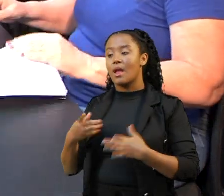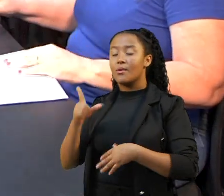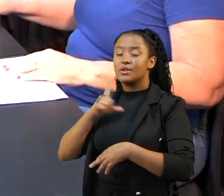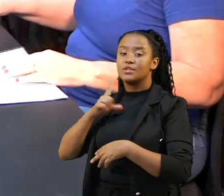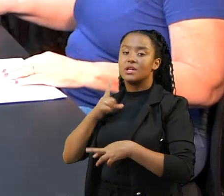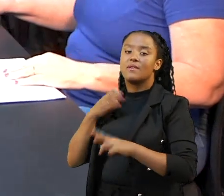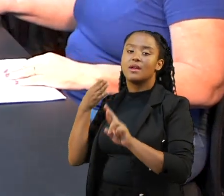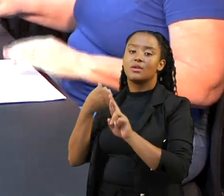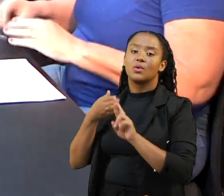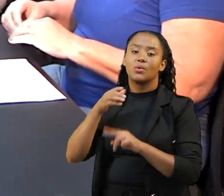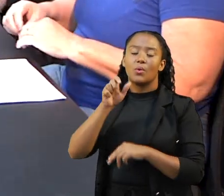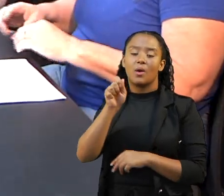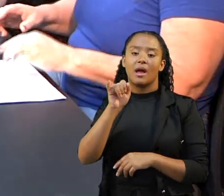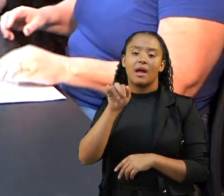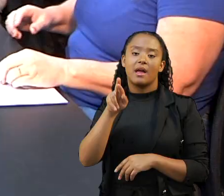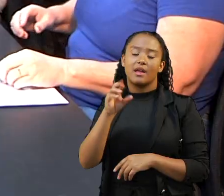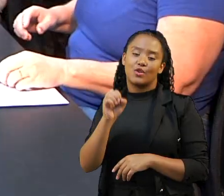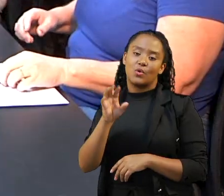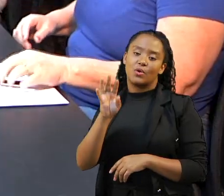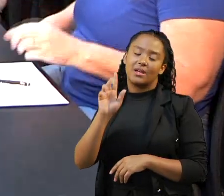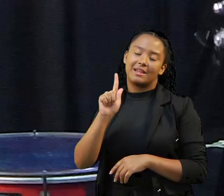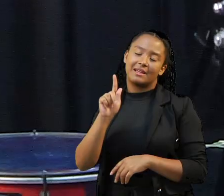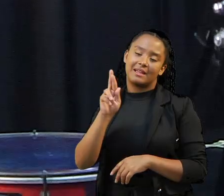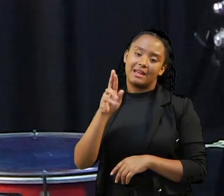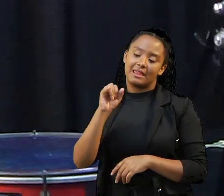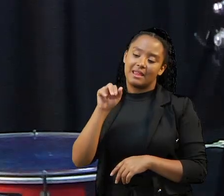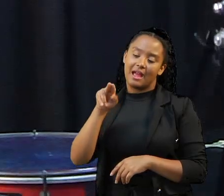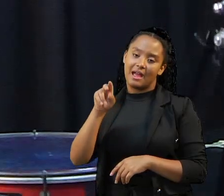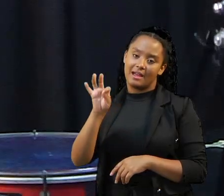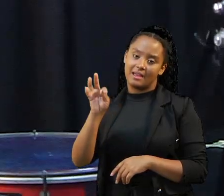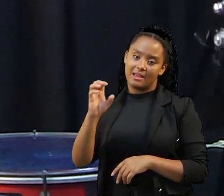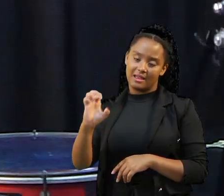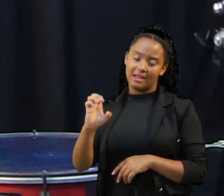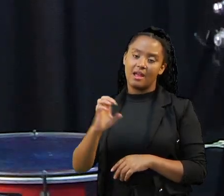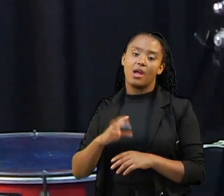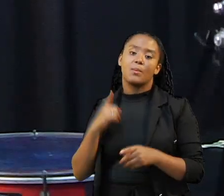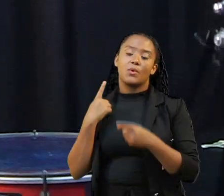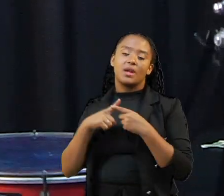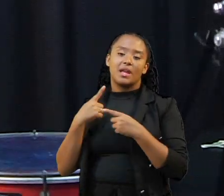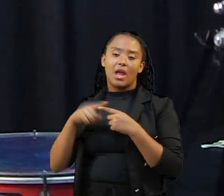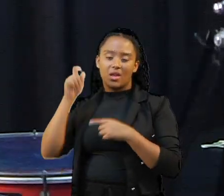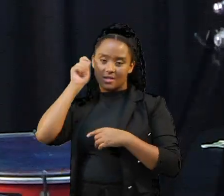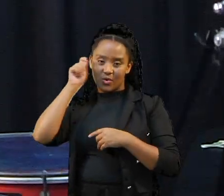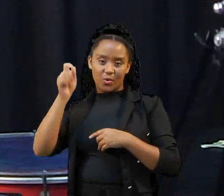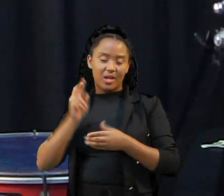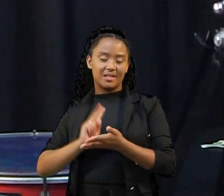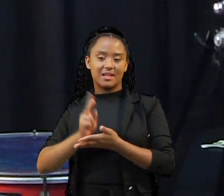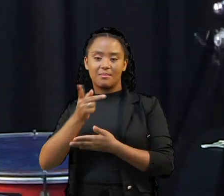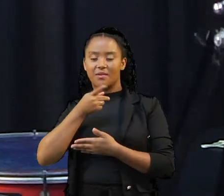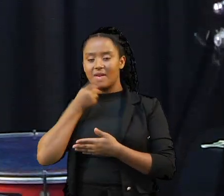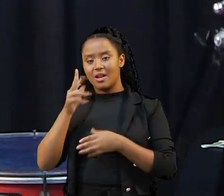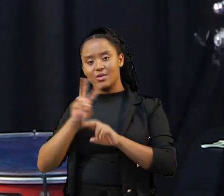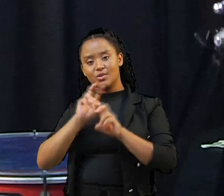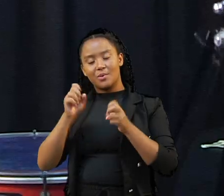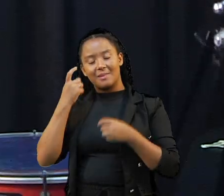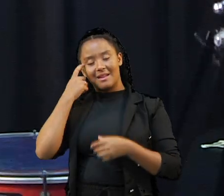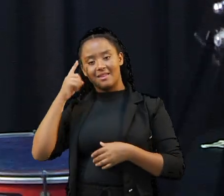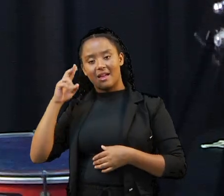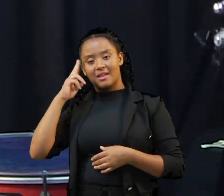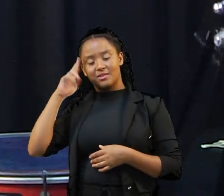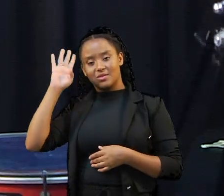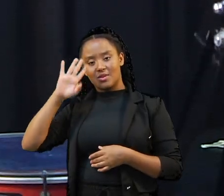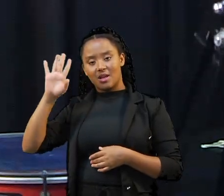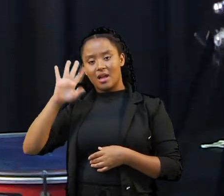referência do Ayrton Krenak. Ele fala muito sobre o sonho, sobre essa ideia de sonhar, e que não é